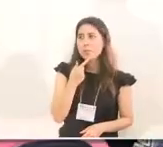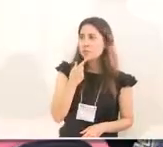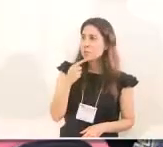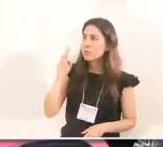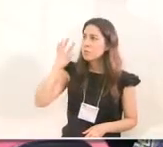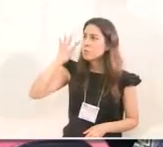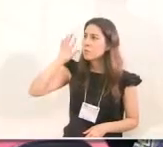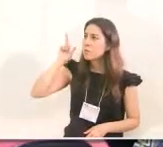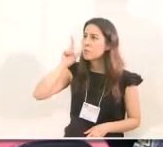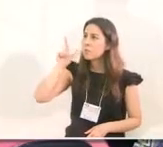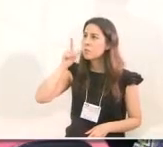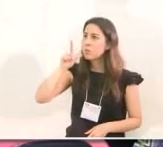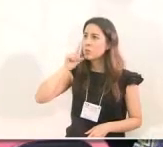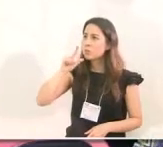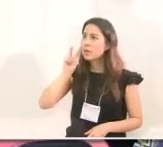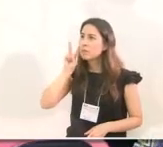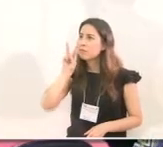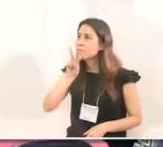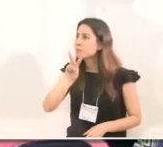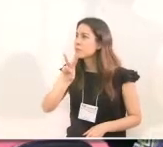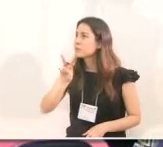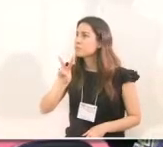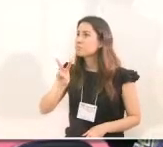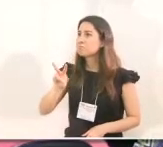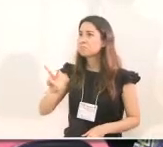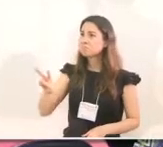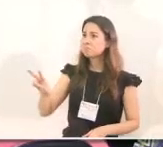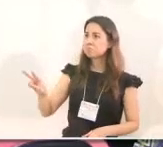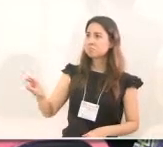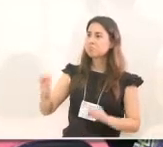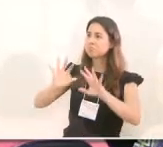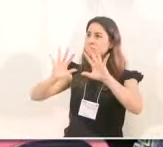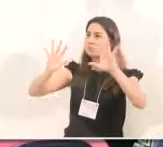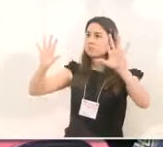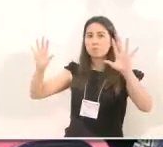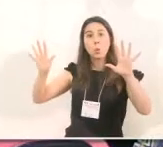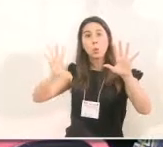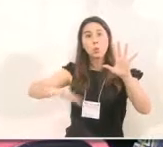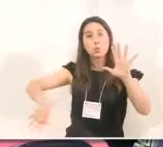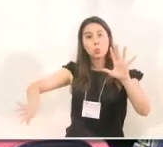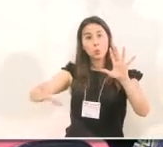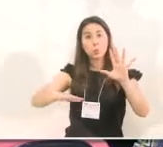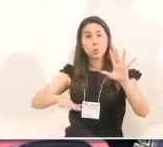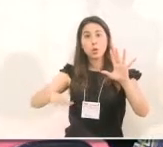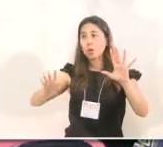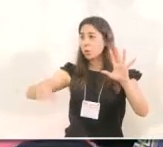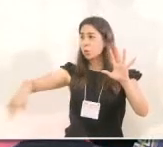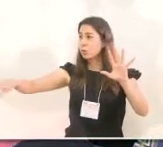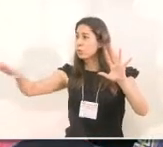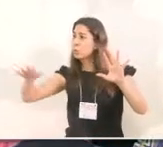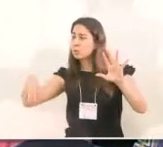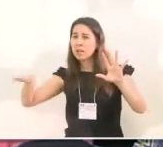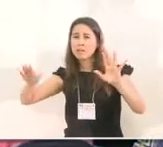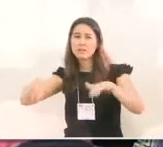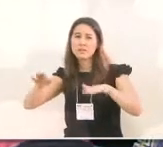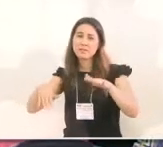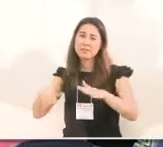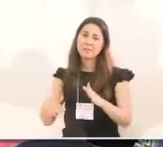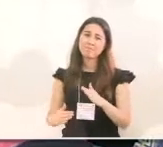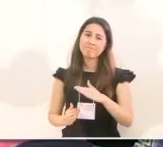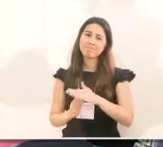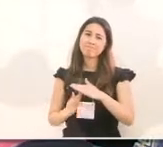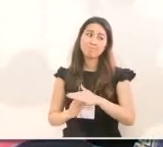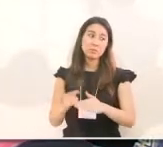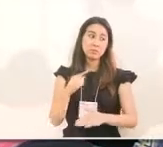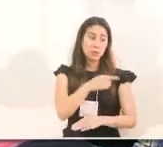que os homens do seu tempo justificando a sua liderança não é justificado também a sua capacidade de ver e enxergar as